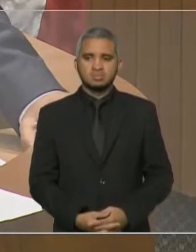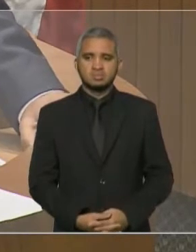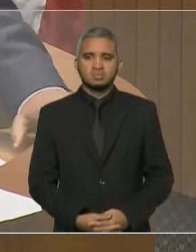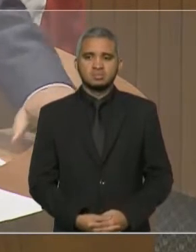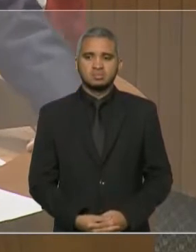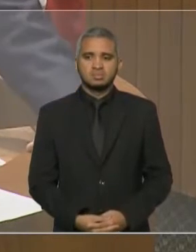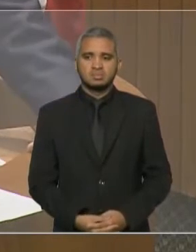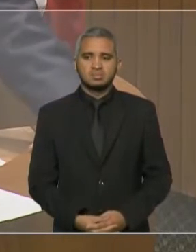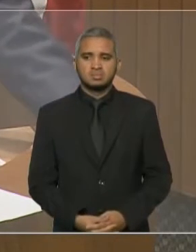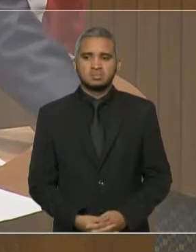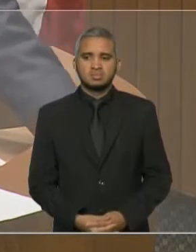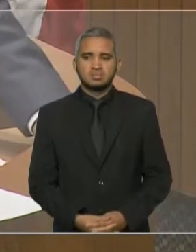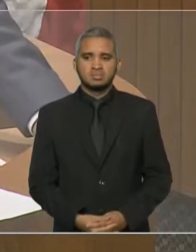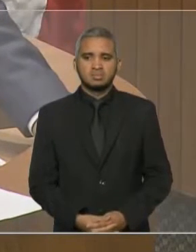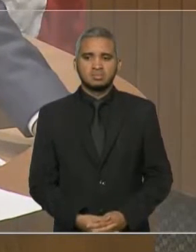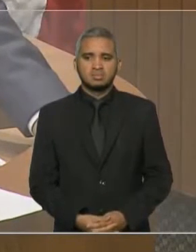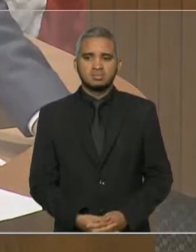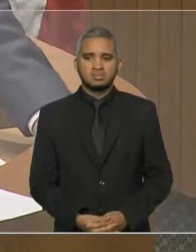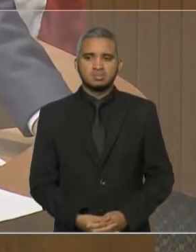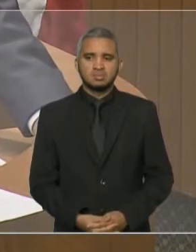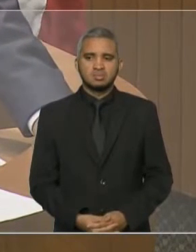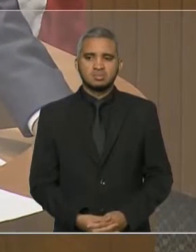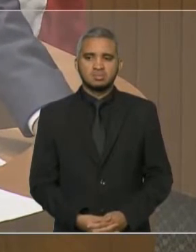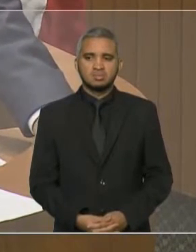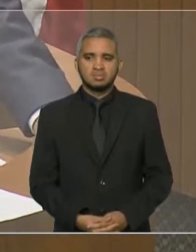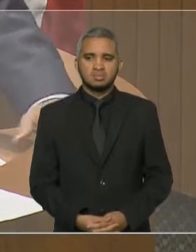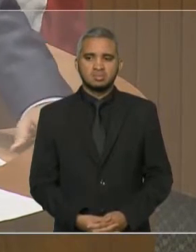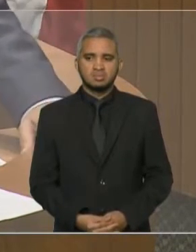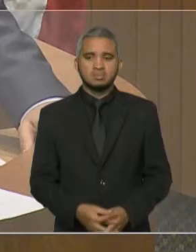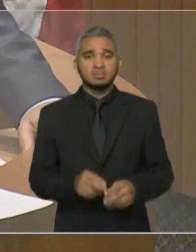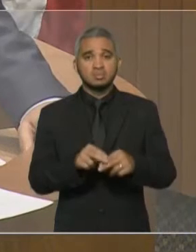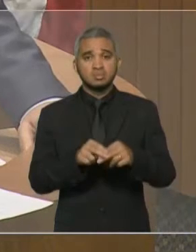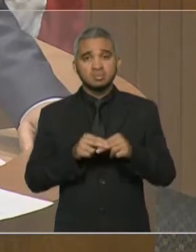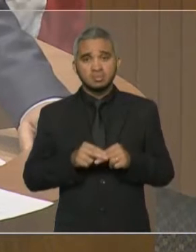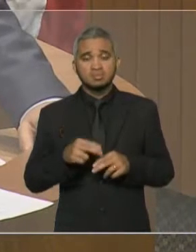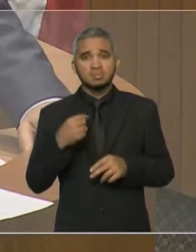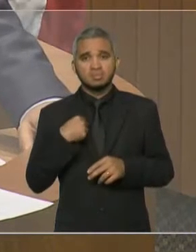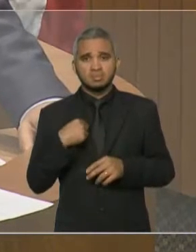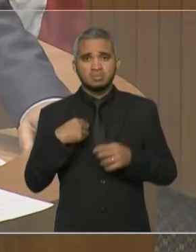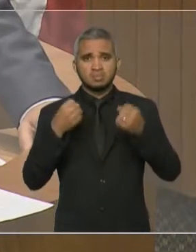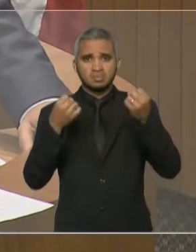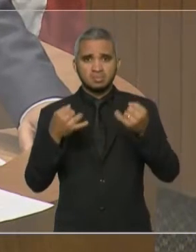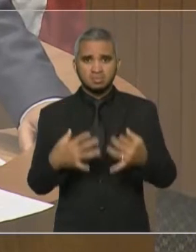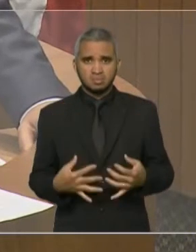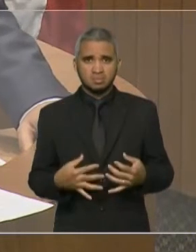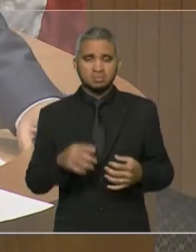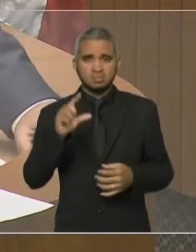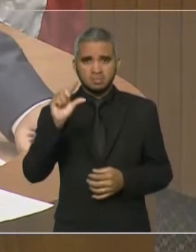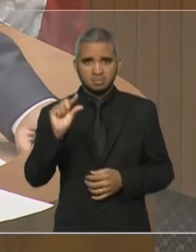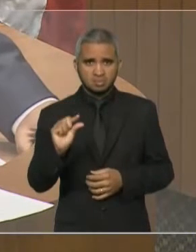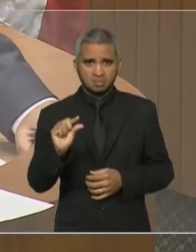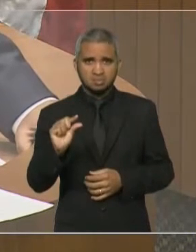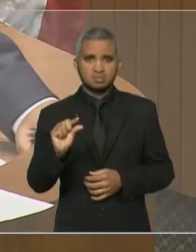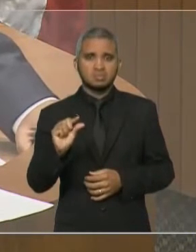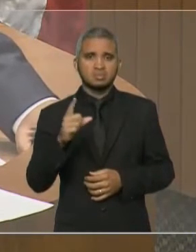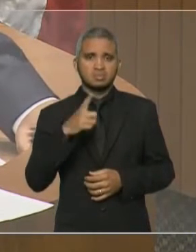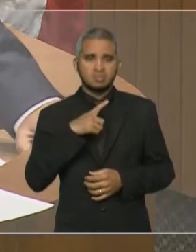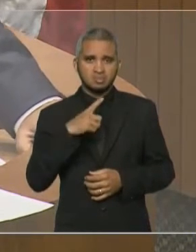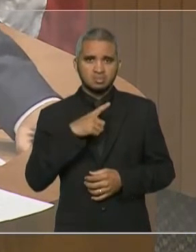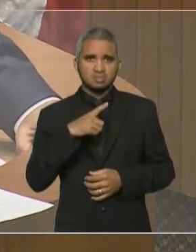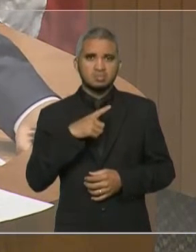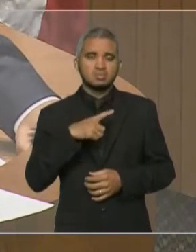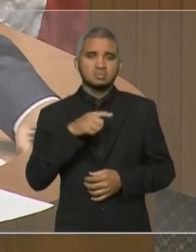E faço questão de destacar essa redução nas alíquotas, nas